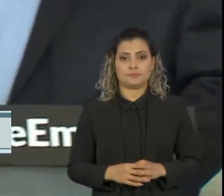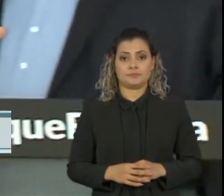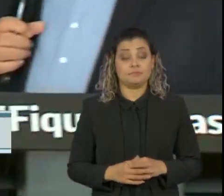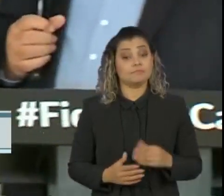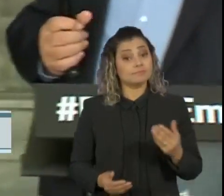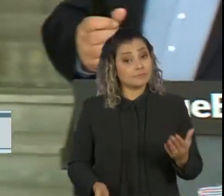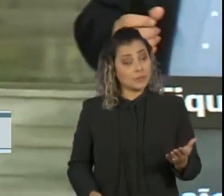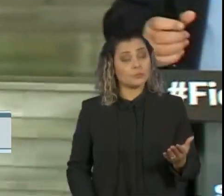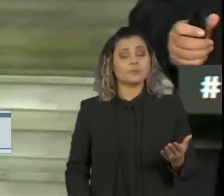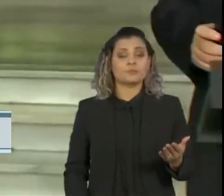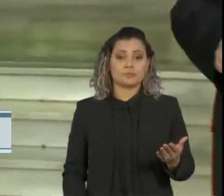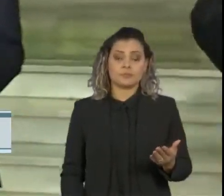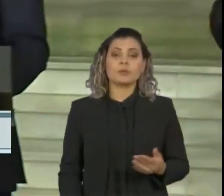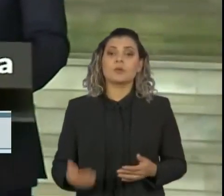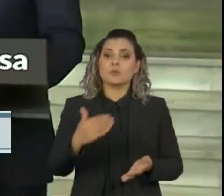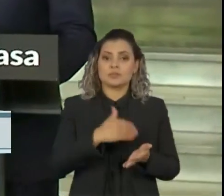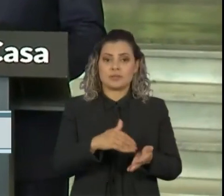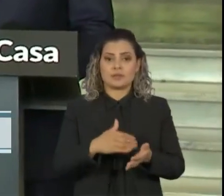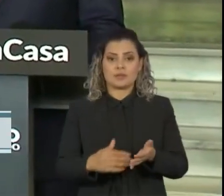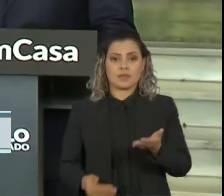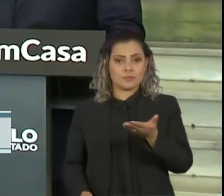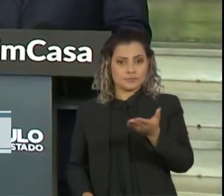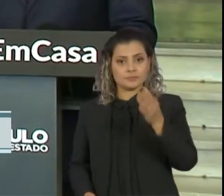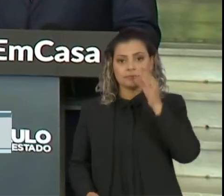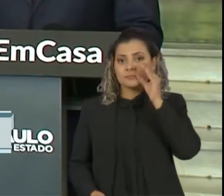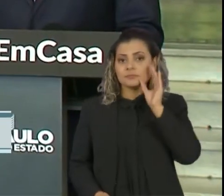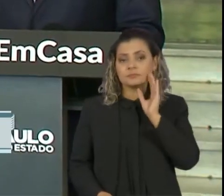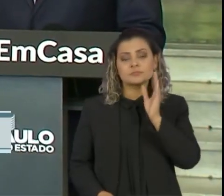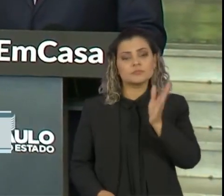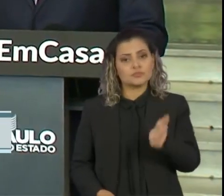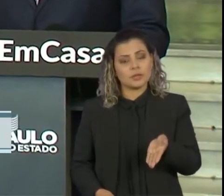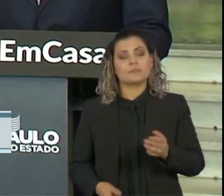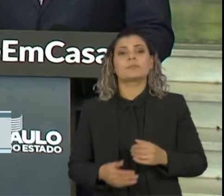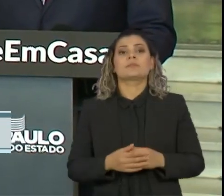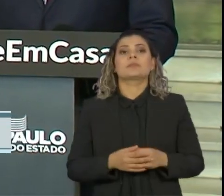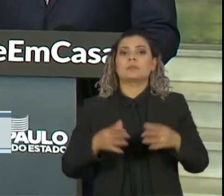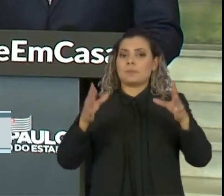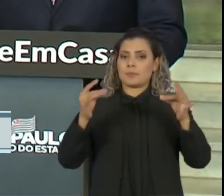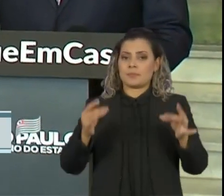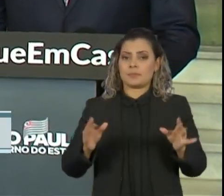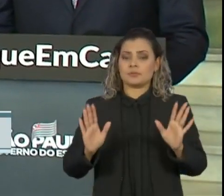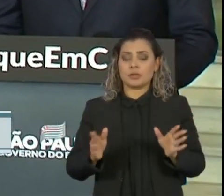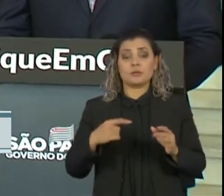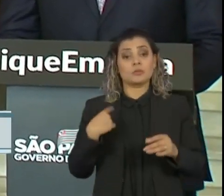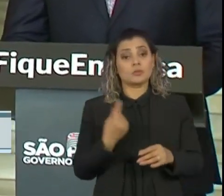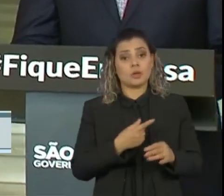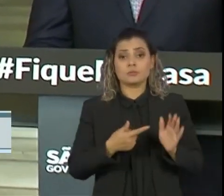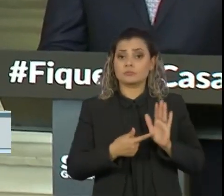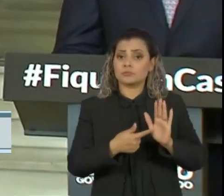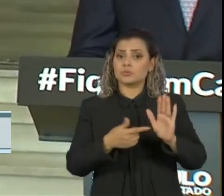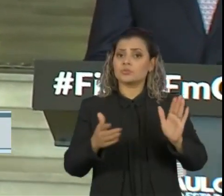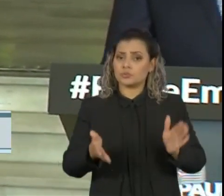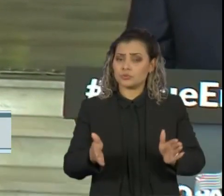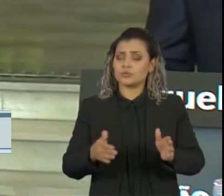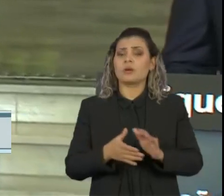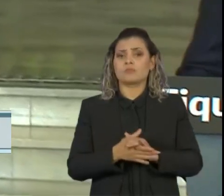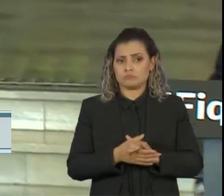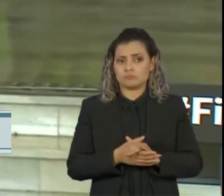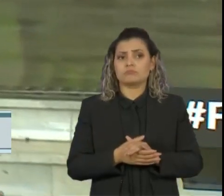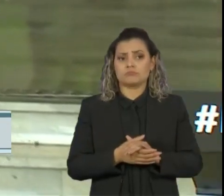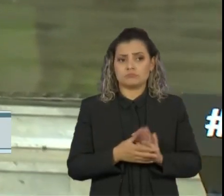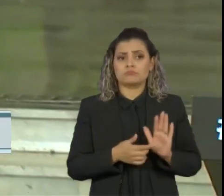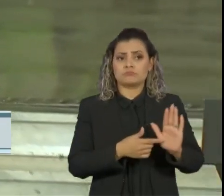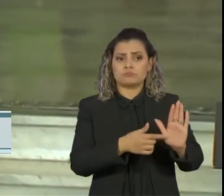Bom, acho que o secretário German deixou bem claro os pontos, mas nós apresentamos aqui os cenários, E